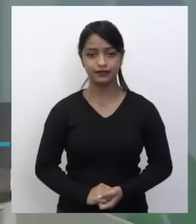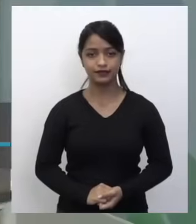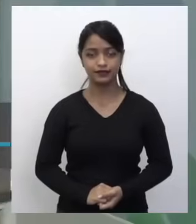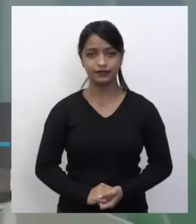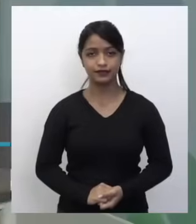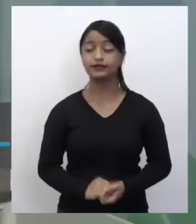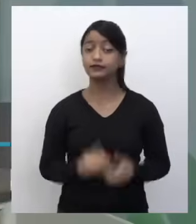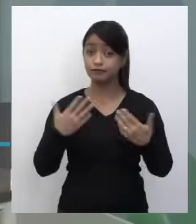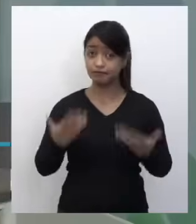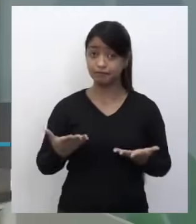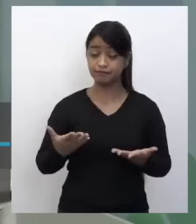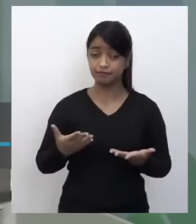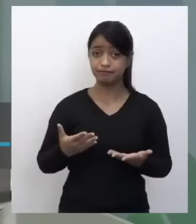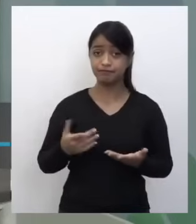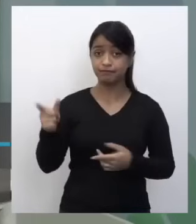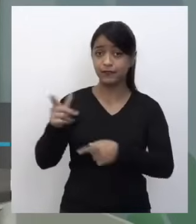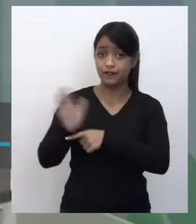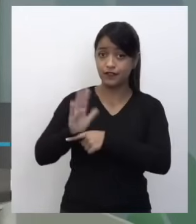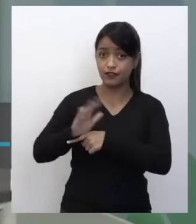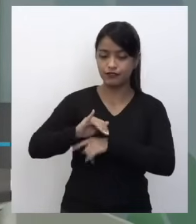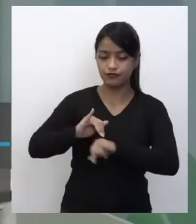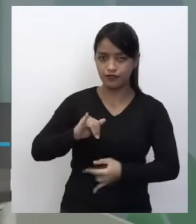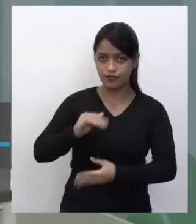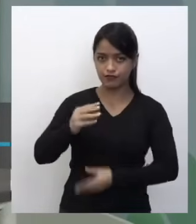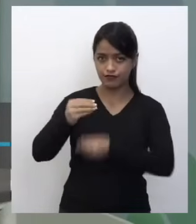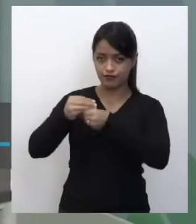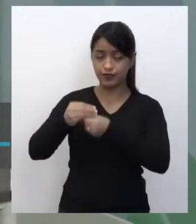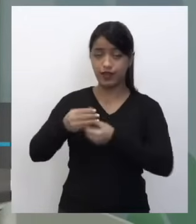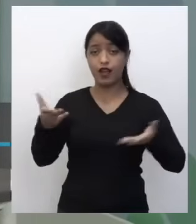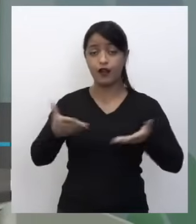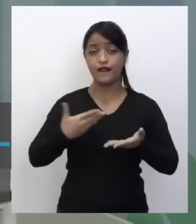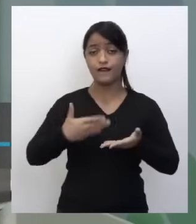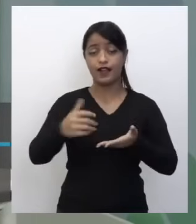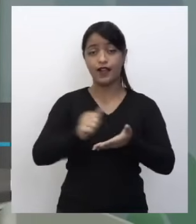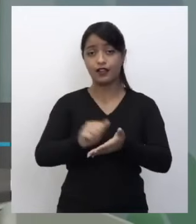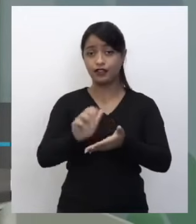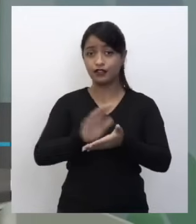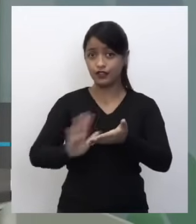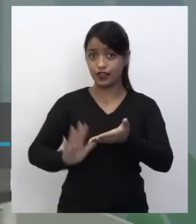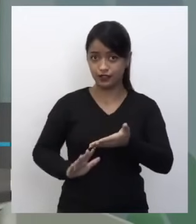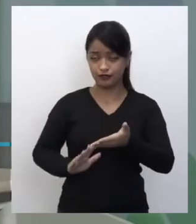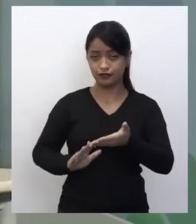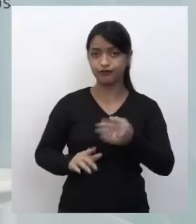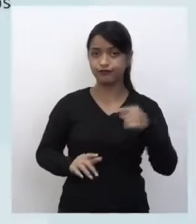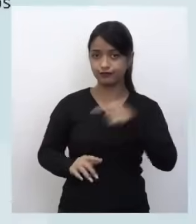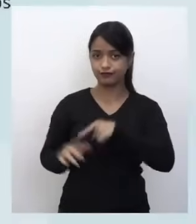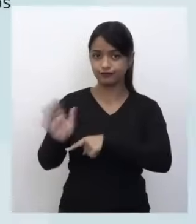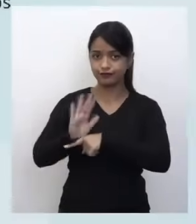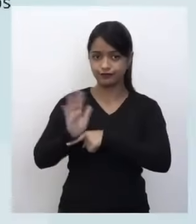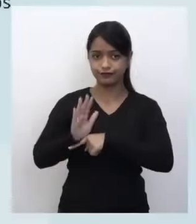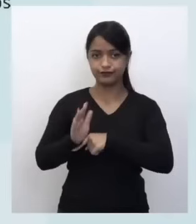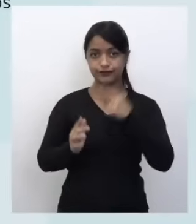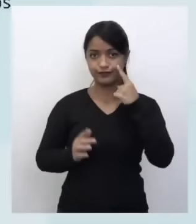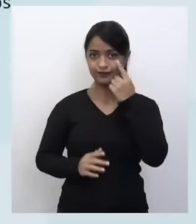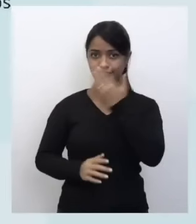Então, aproveitando aí o gancho desse vídeo, vocês vão fazer uma atividade baseada nele. Vamos lá. Acompanhe aí na